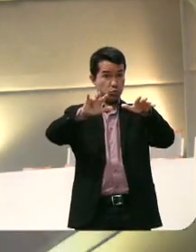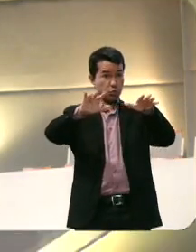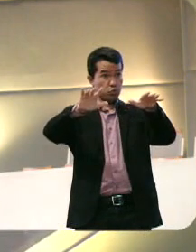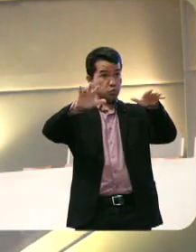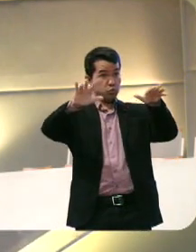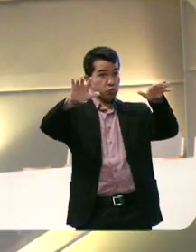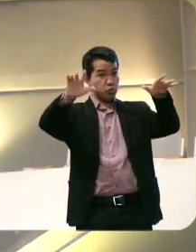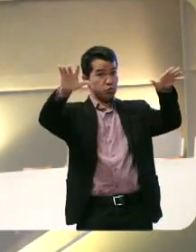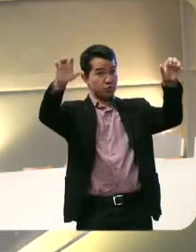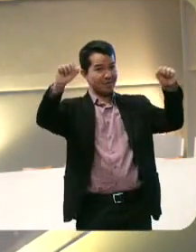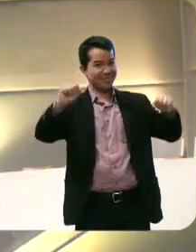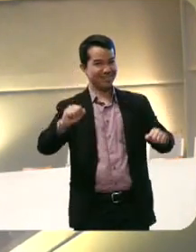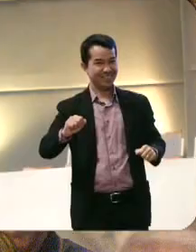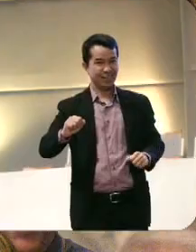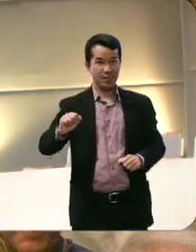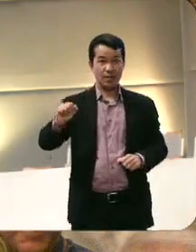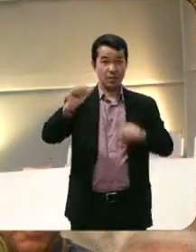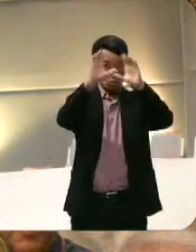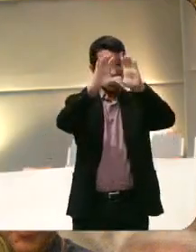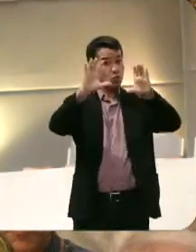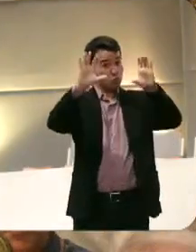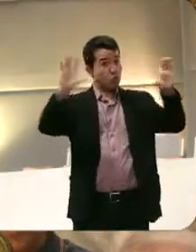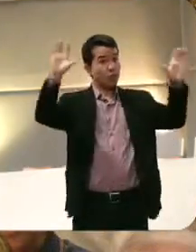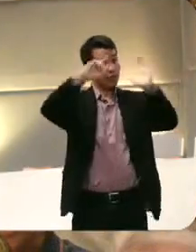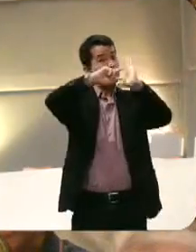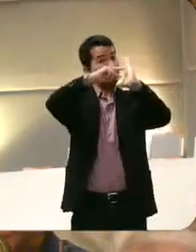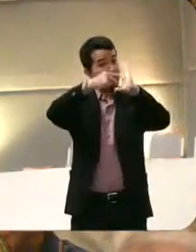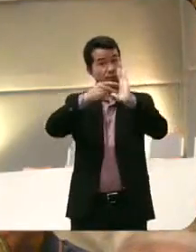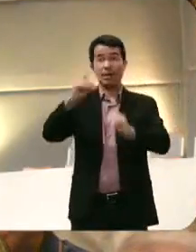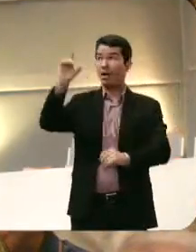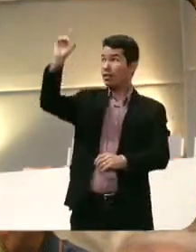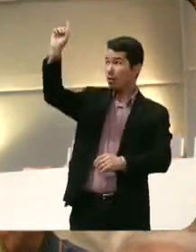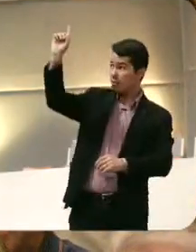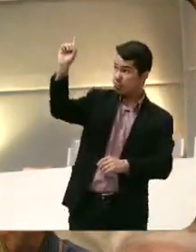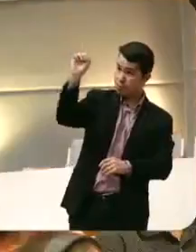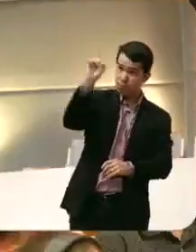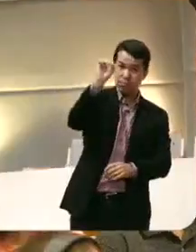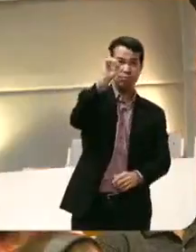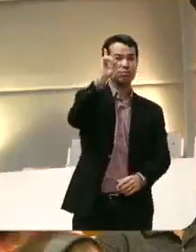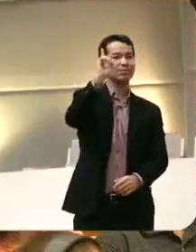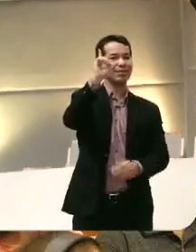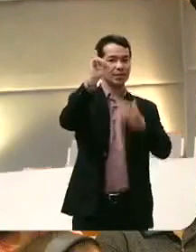a presença do Senhor, ela pode ser percebida.